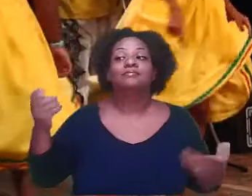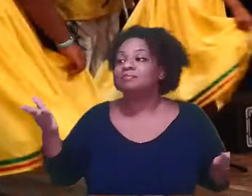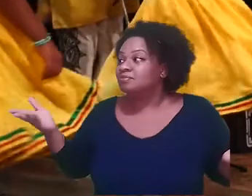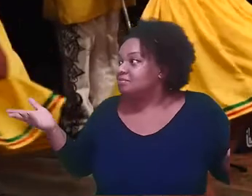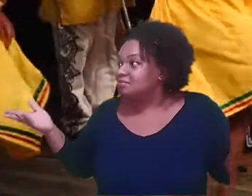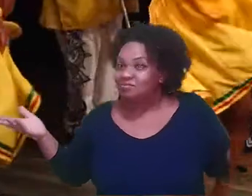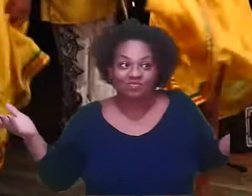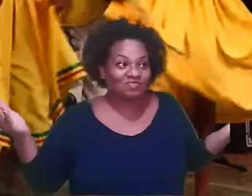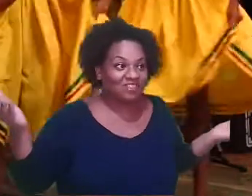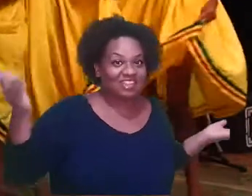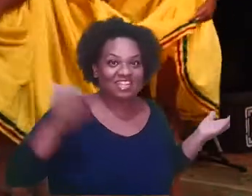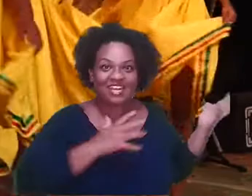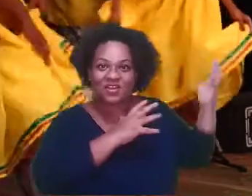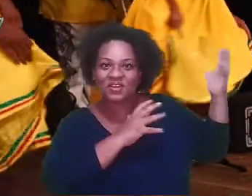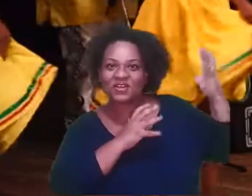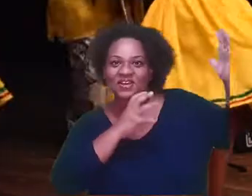ele.